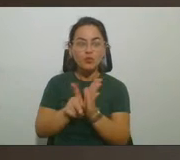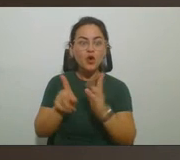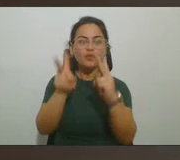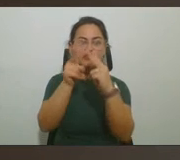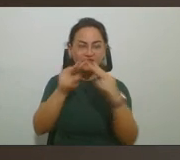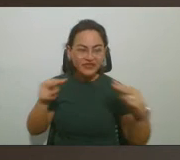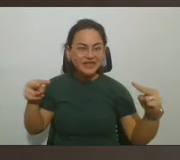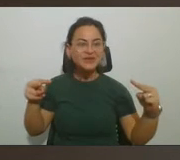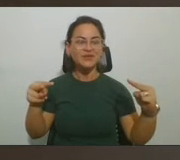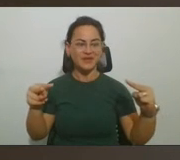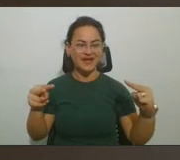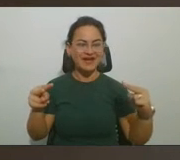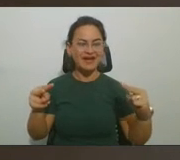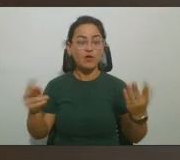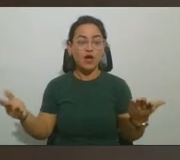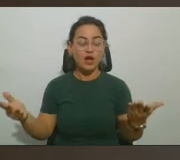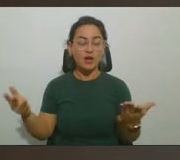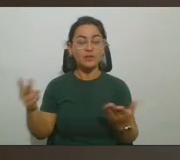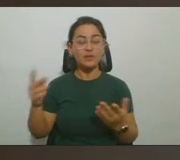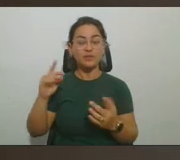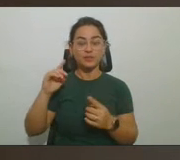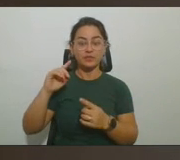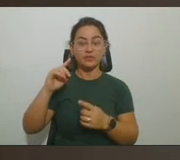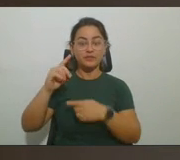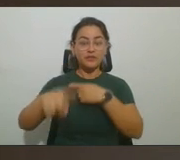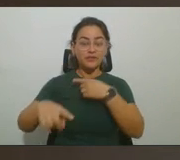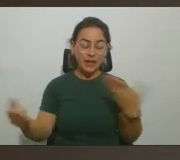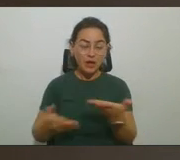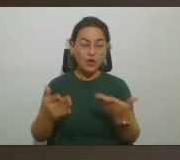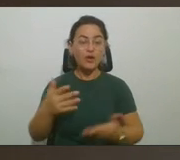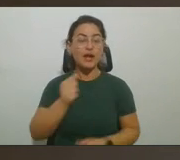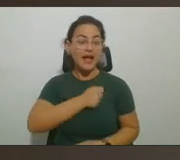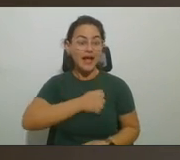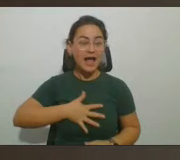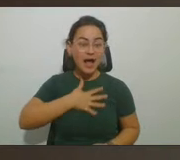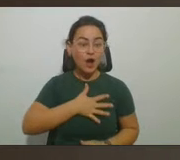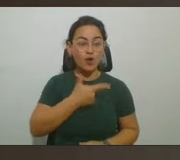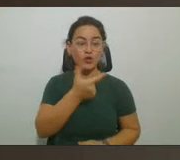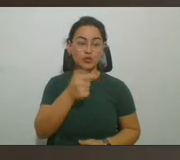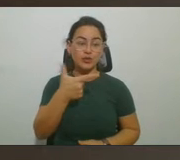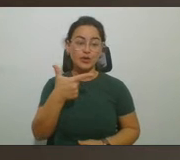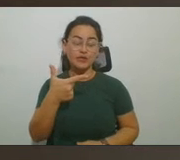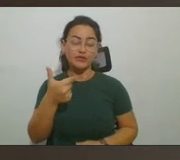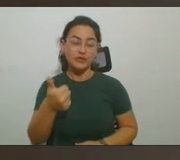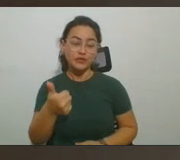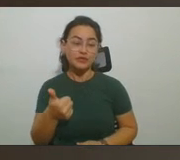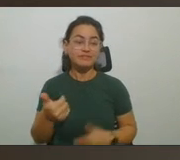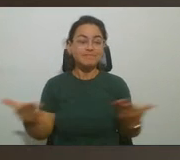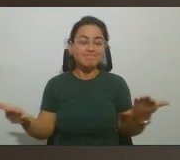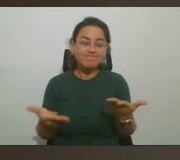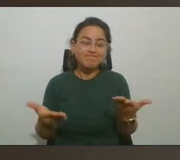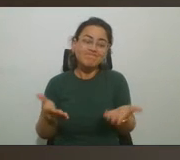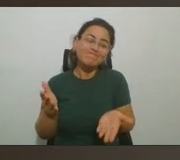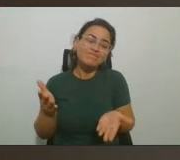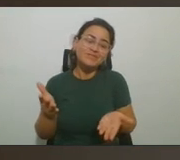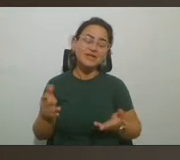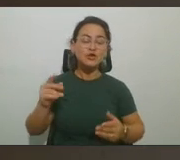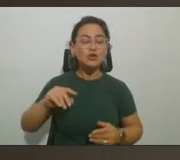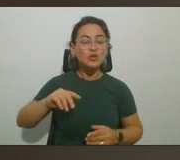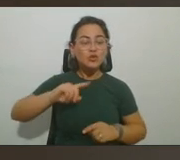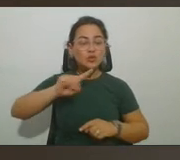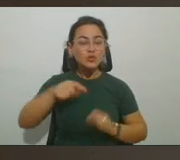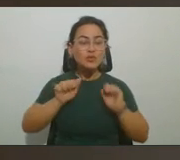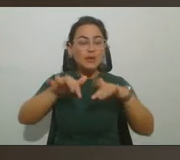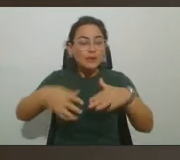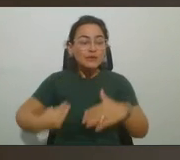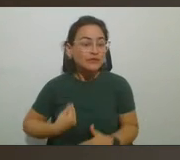transferimos para o mês de agosto de 2021, ainda sem a possibilidade das trocas e construções presenciais,